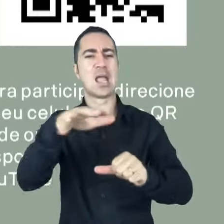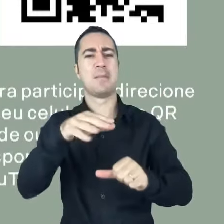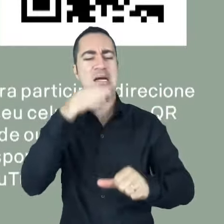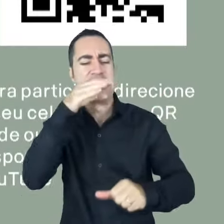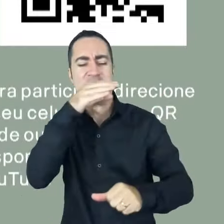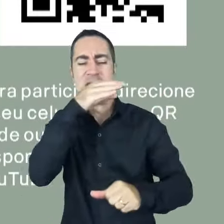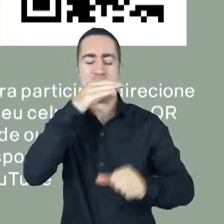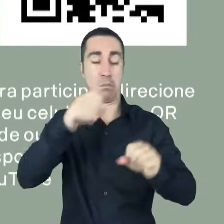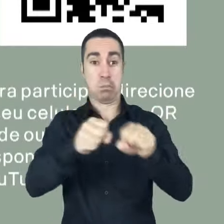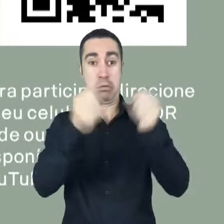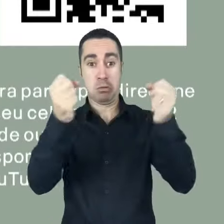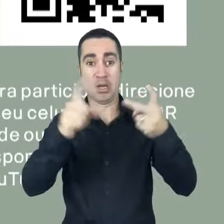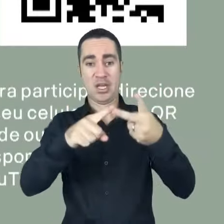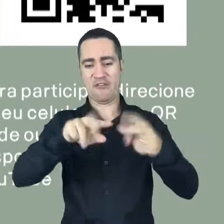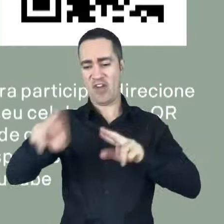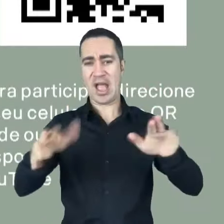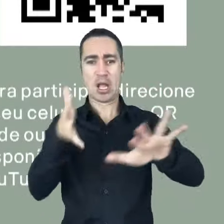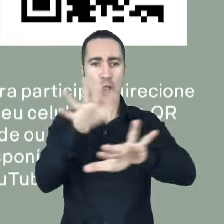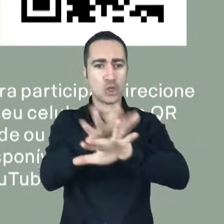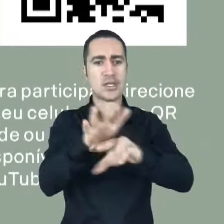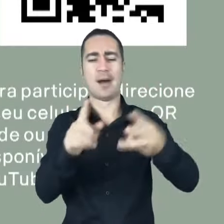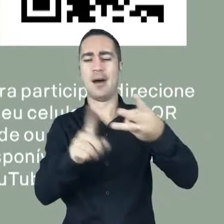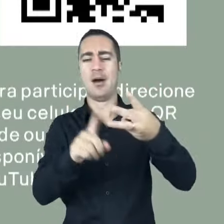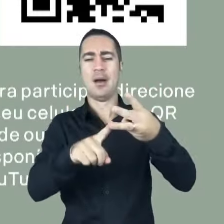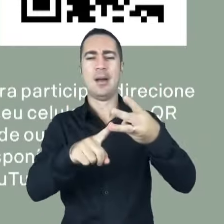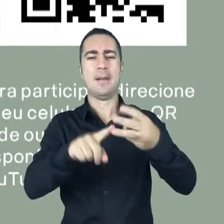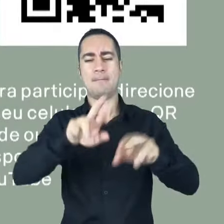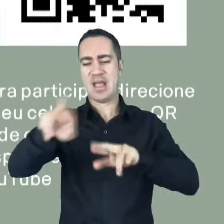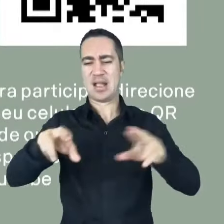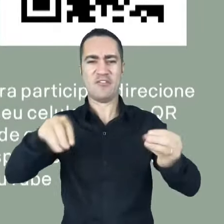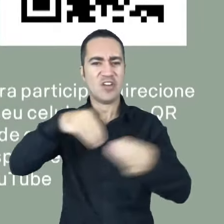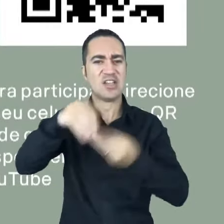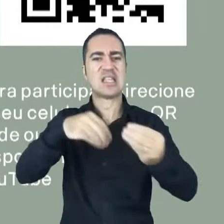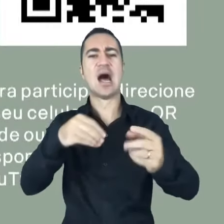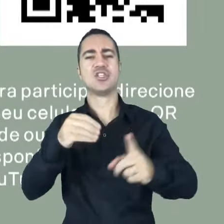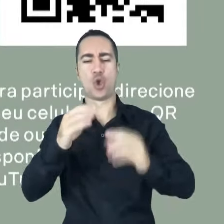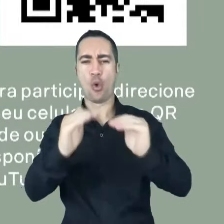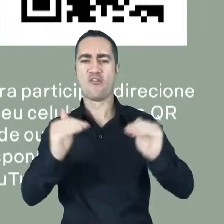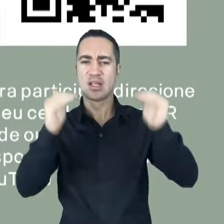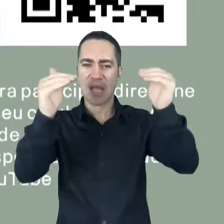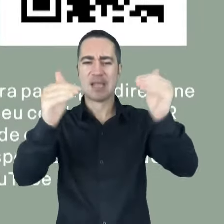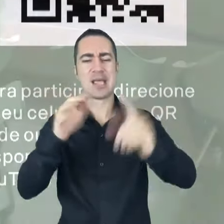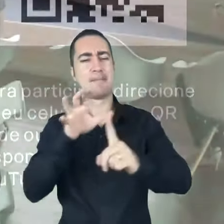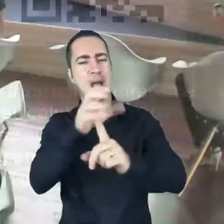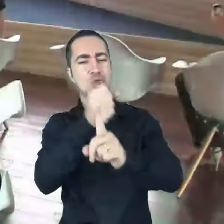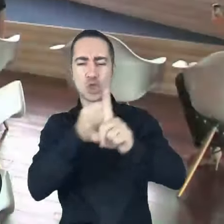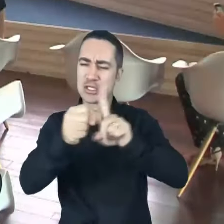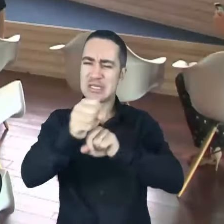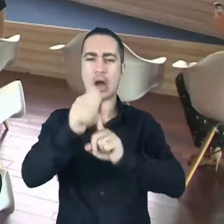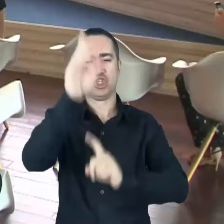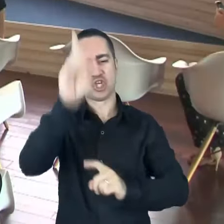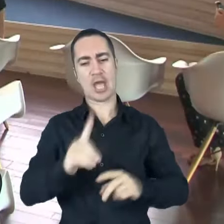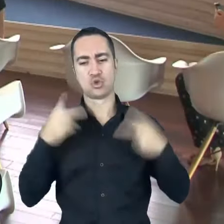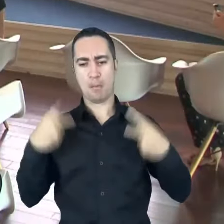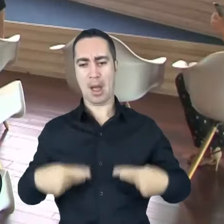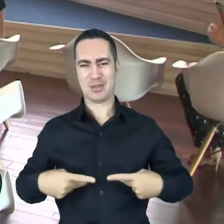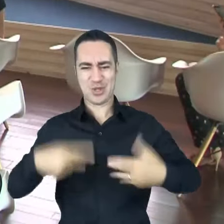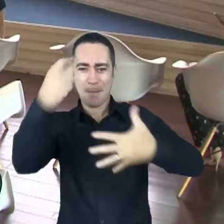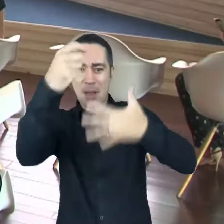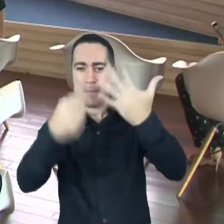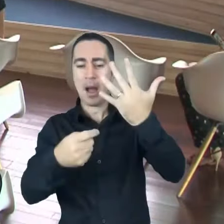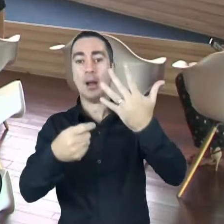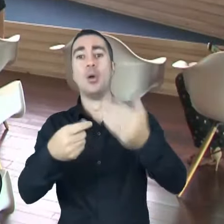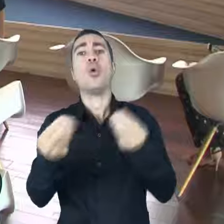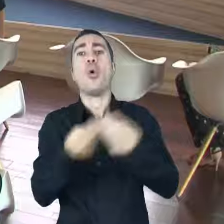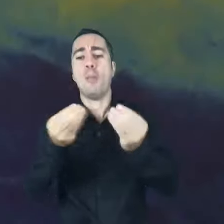biodiversidade, governança corporativa e impacto social e direitos humanos. Para participar, vocês já sabem como tem que fazer. Direcionar